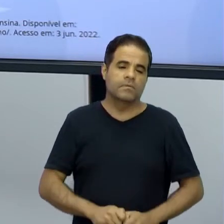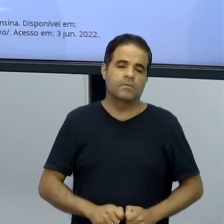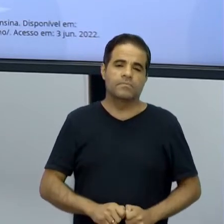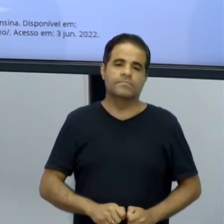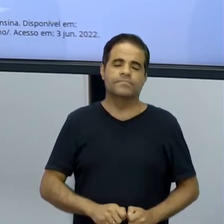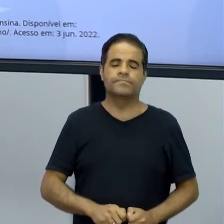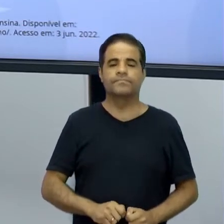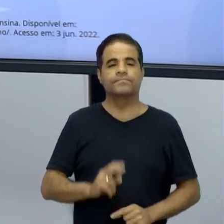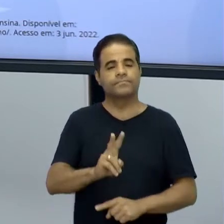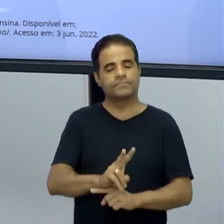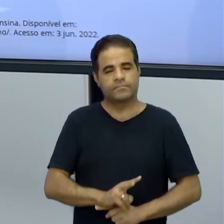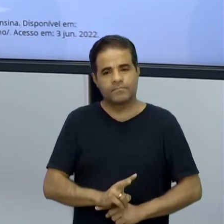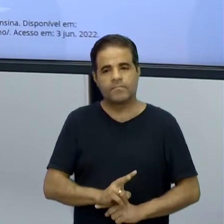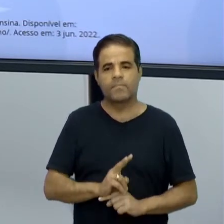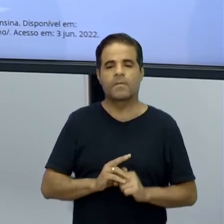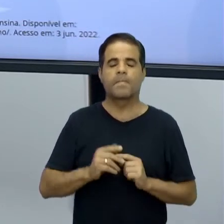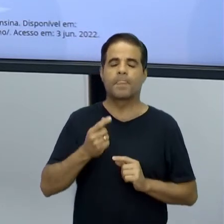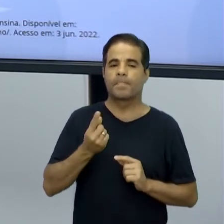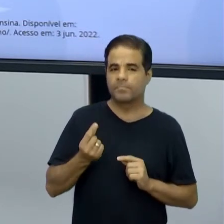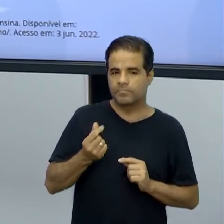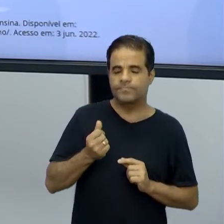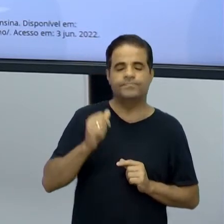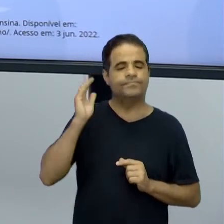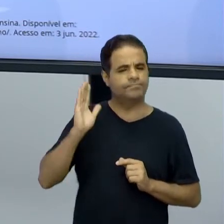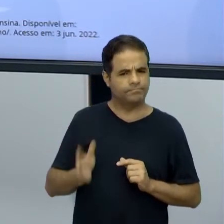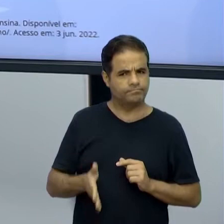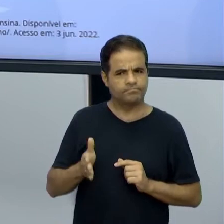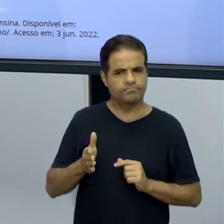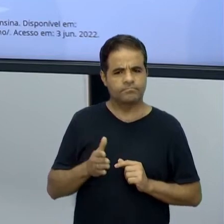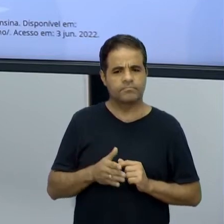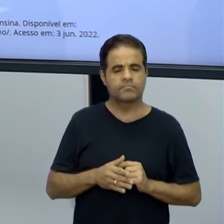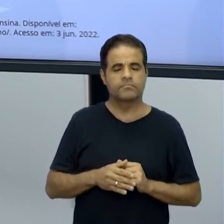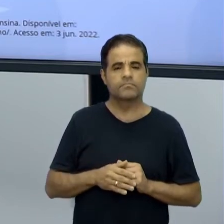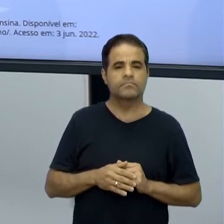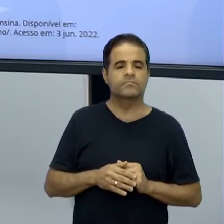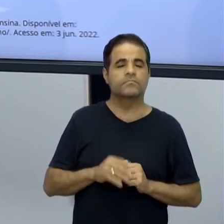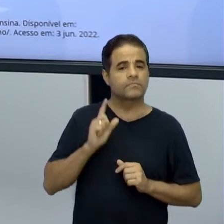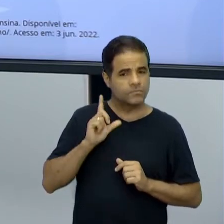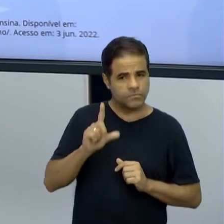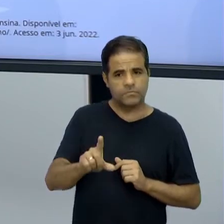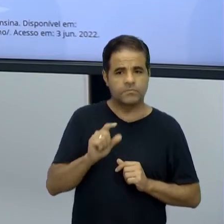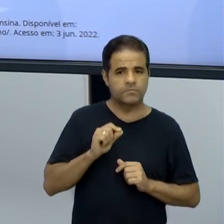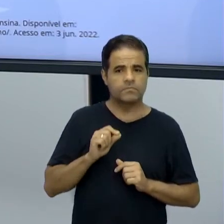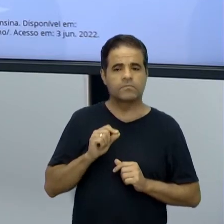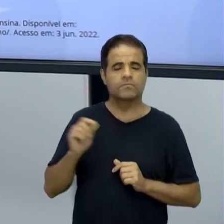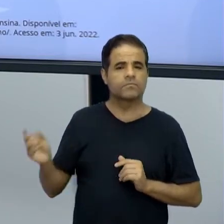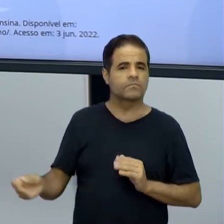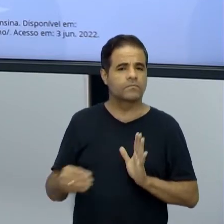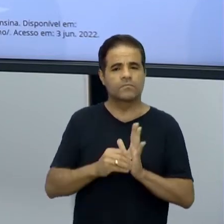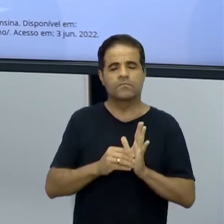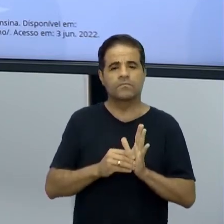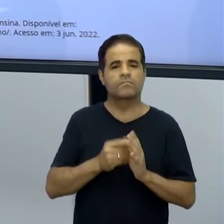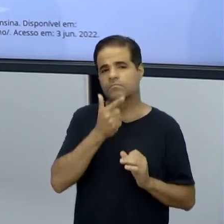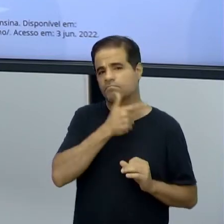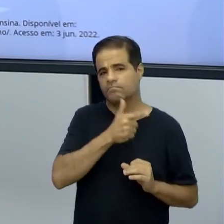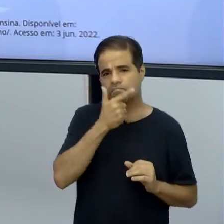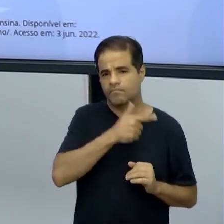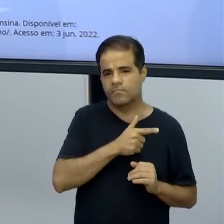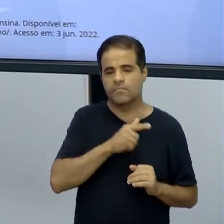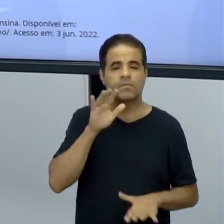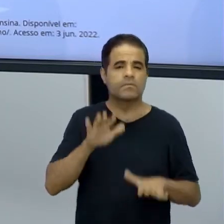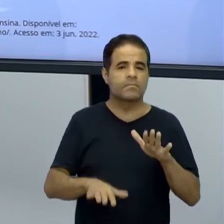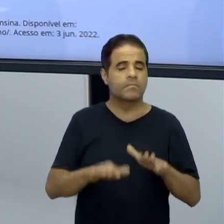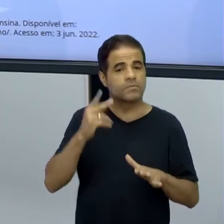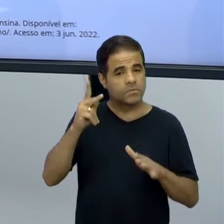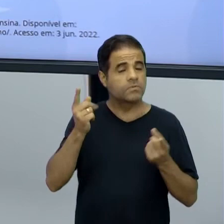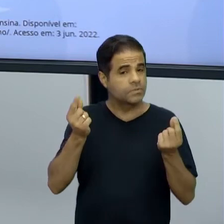desse empréstimo, esse valor já é pré-selecionado aí para você, pré-obtido, depende da sua